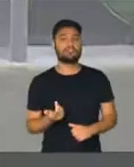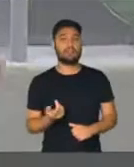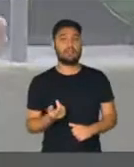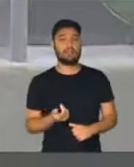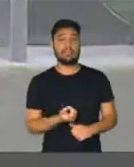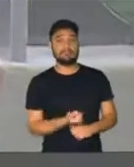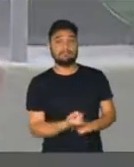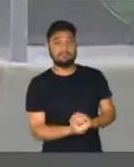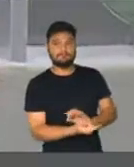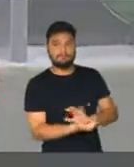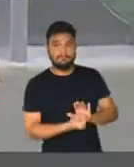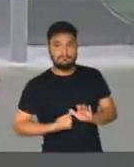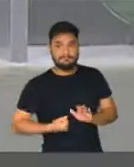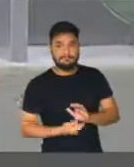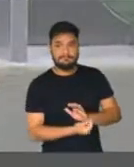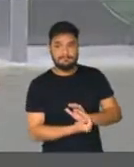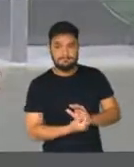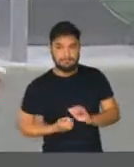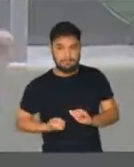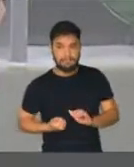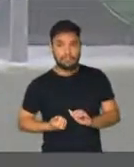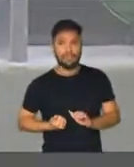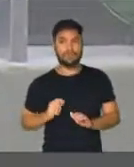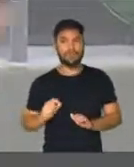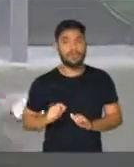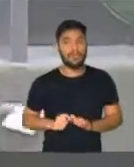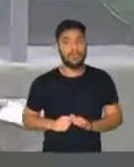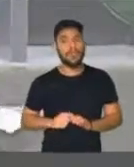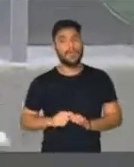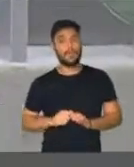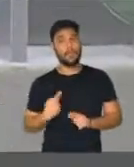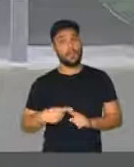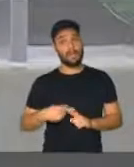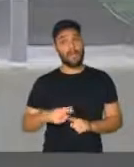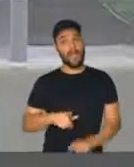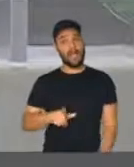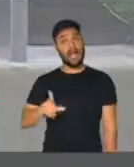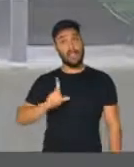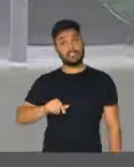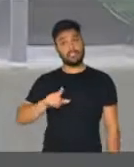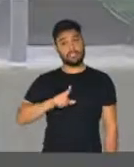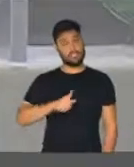em pagamento de uma dívida,